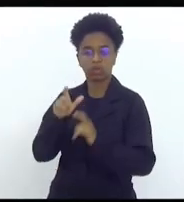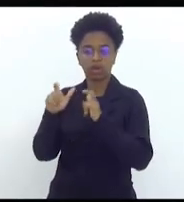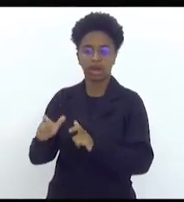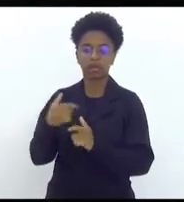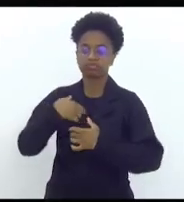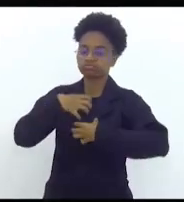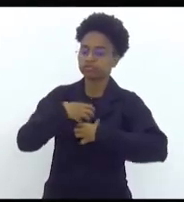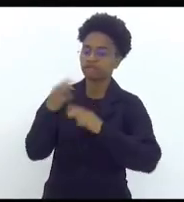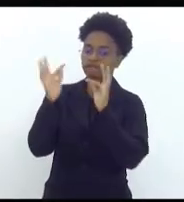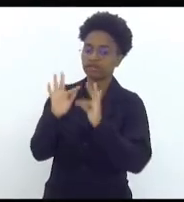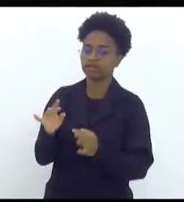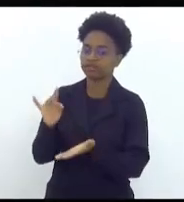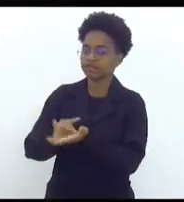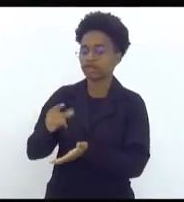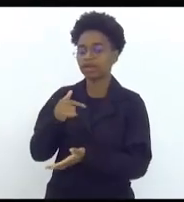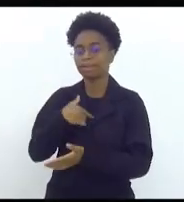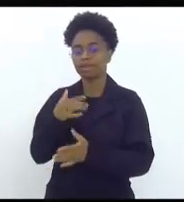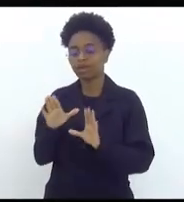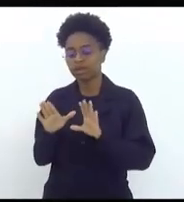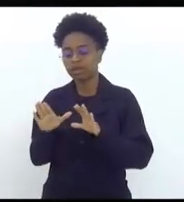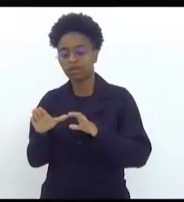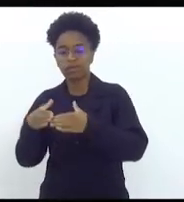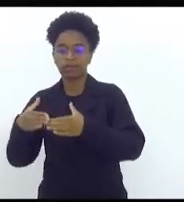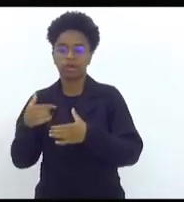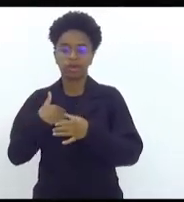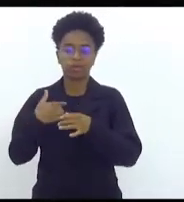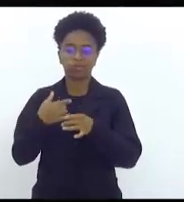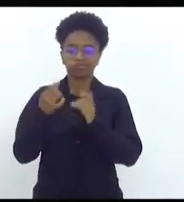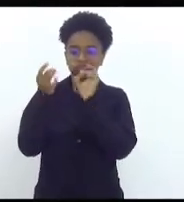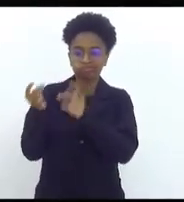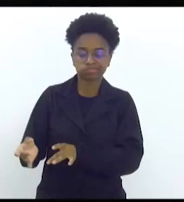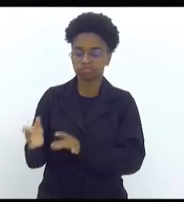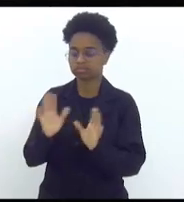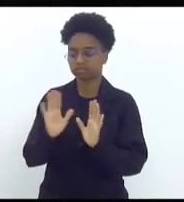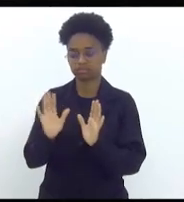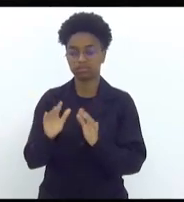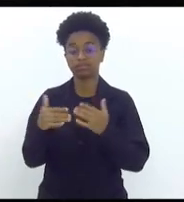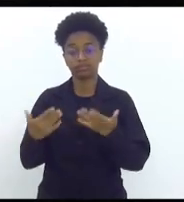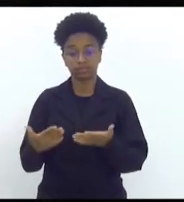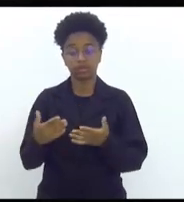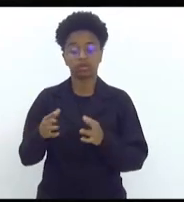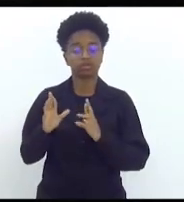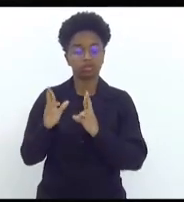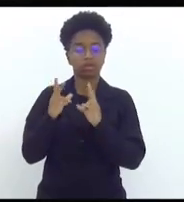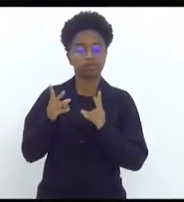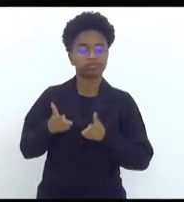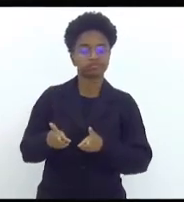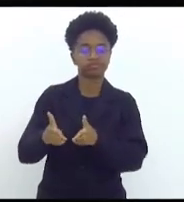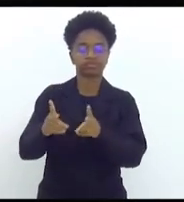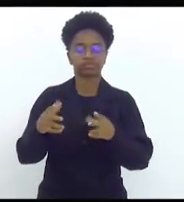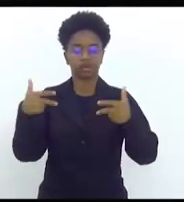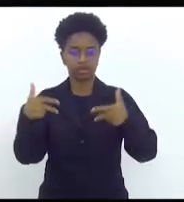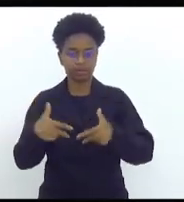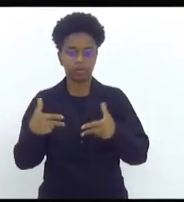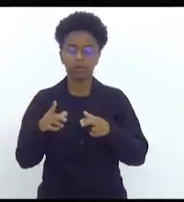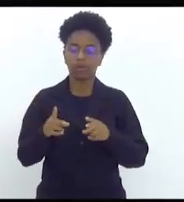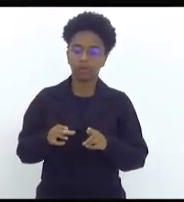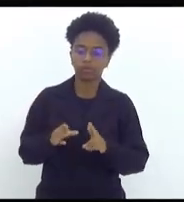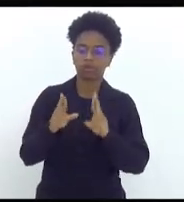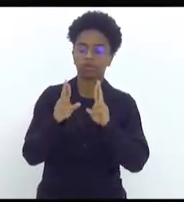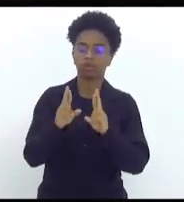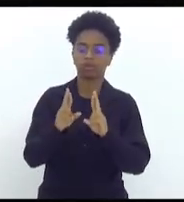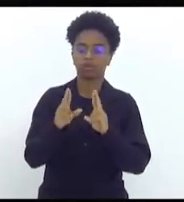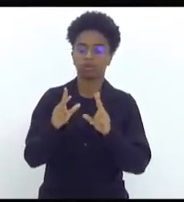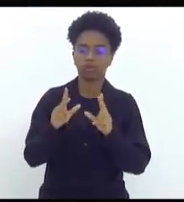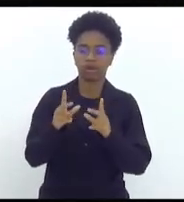aqui que eu sou feliz é aqui que a minha comunidade eu não vou sair daqui então Vida longa ao hip hop vida longa aos seus